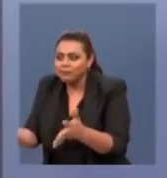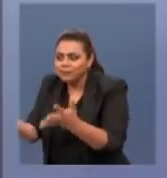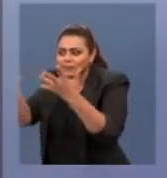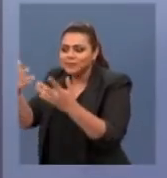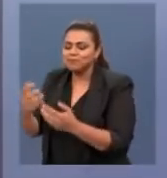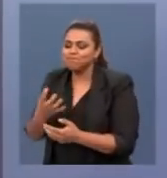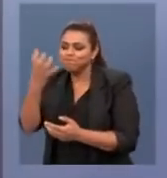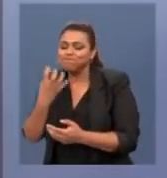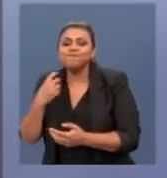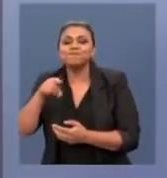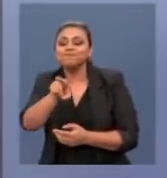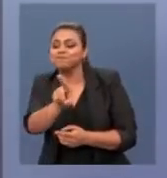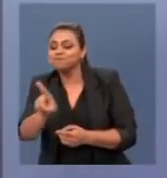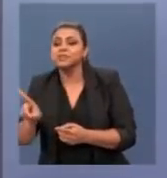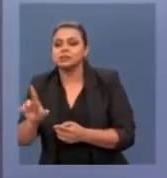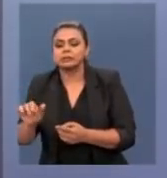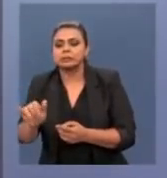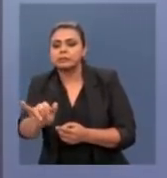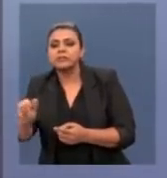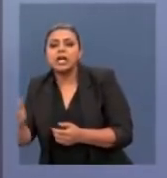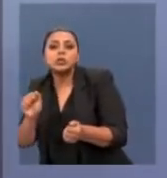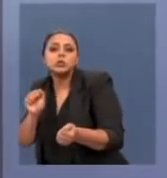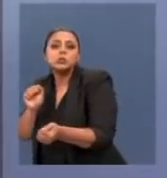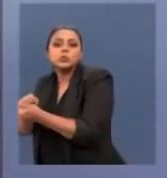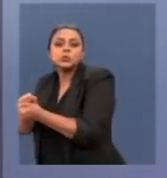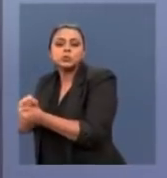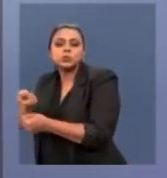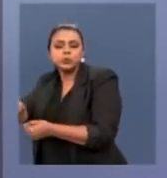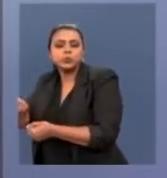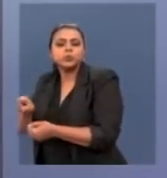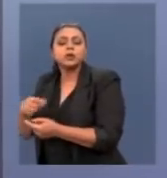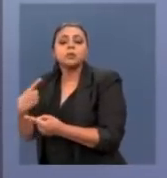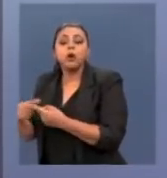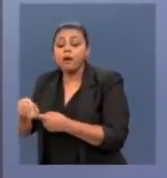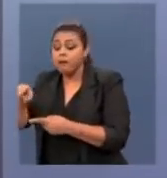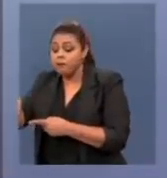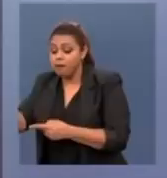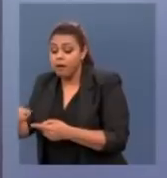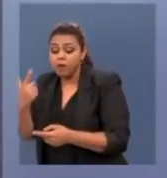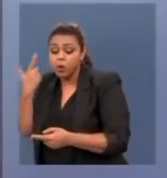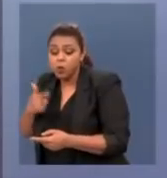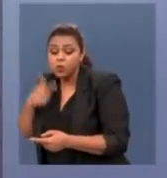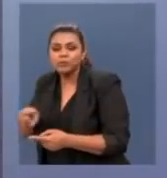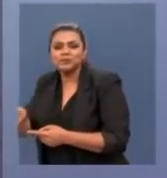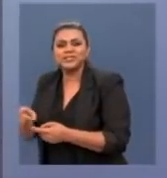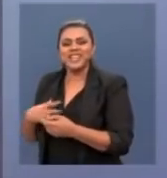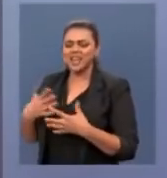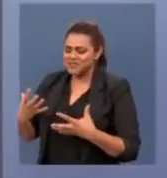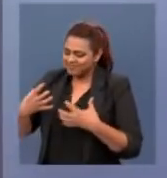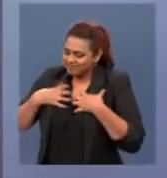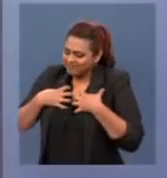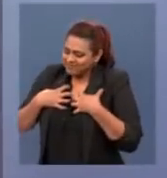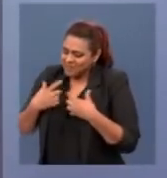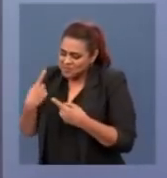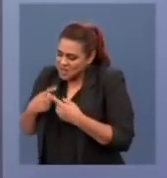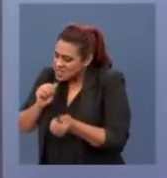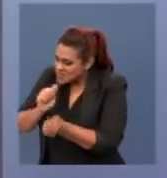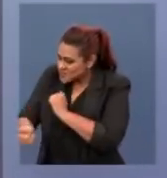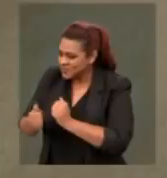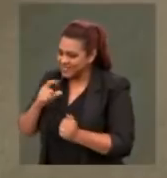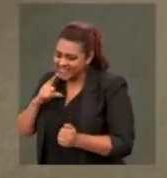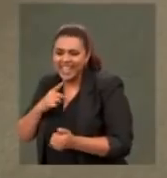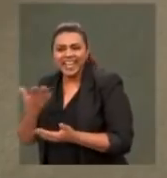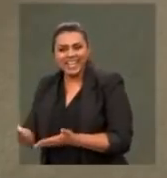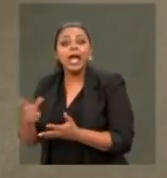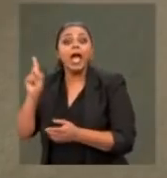ele indo para a escola vai para a escolinha e vão fazer os campos de várzea deles pra quem tem dignidade isso é tratar isso é cuidar das